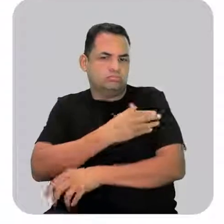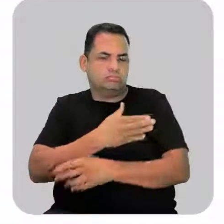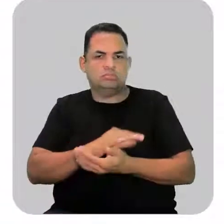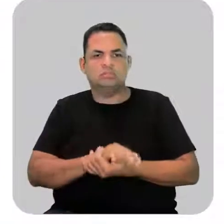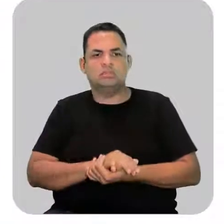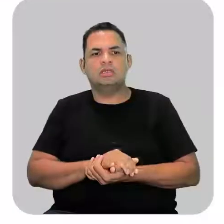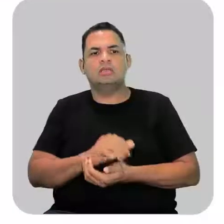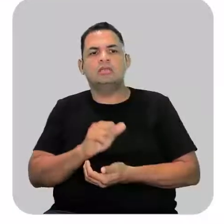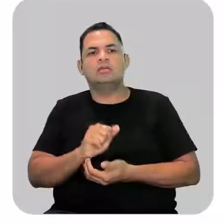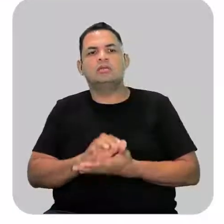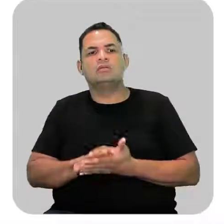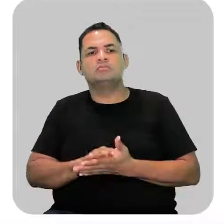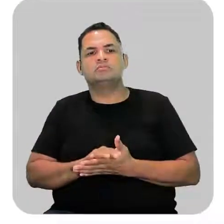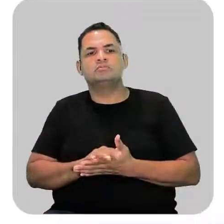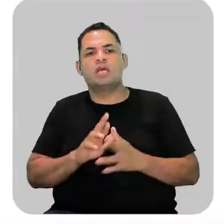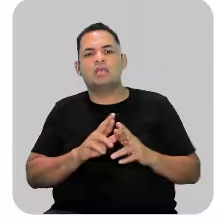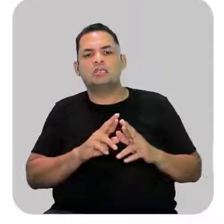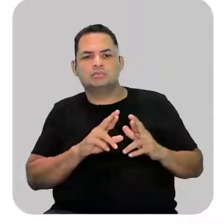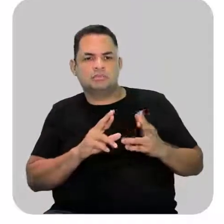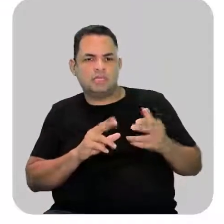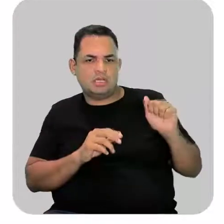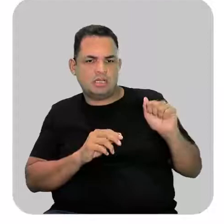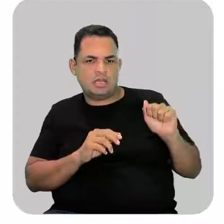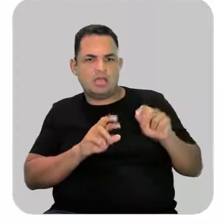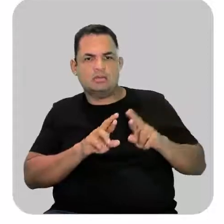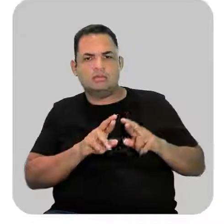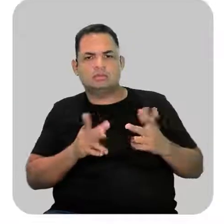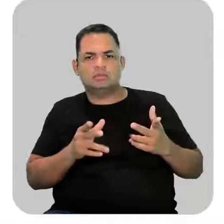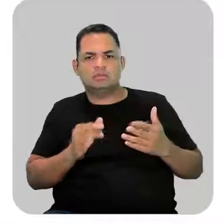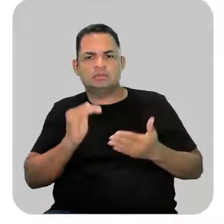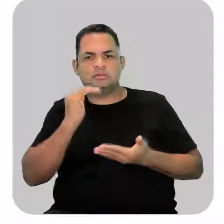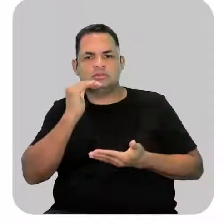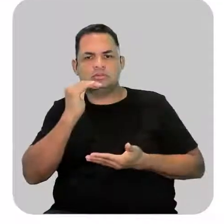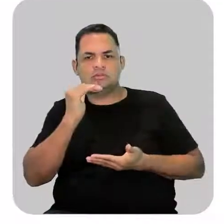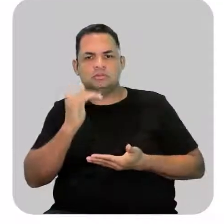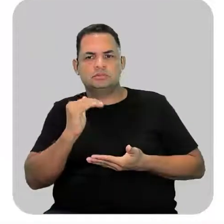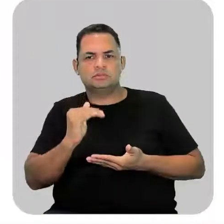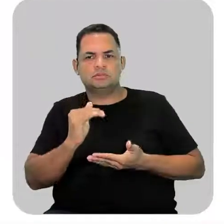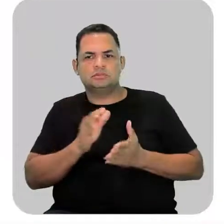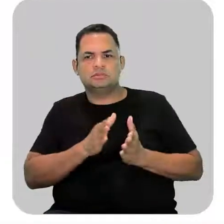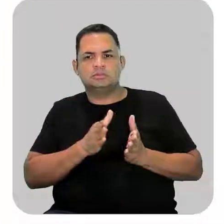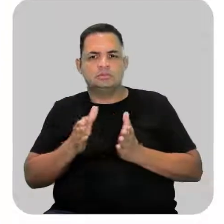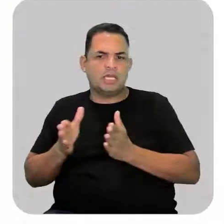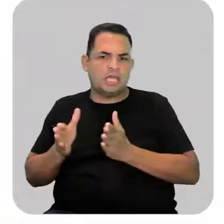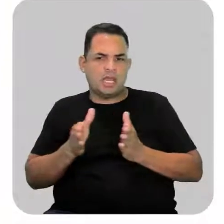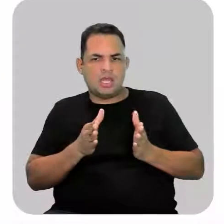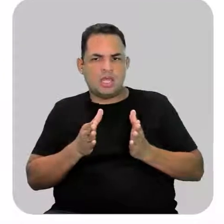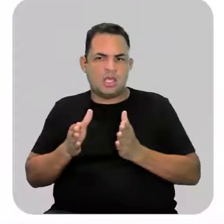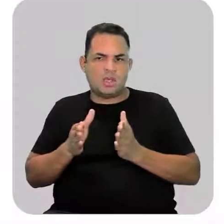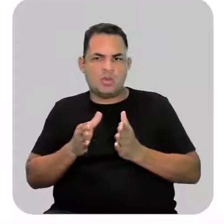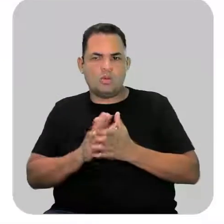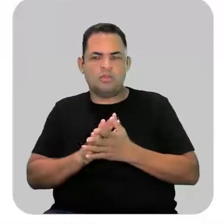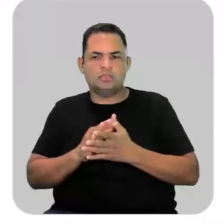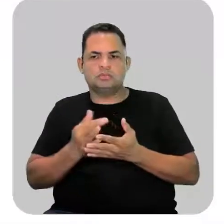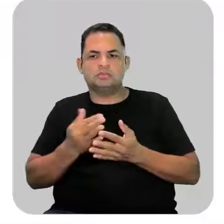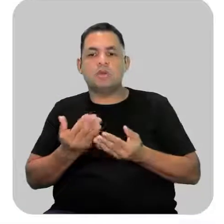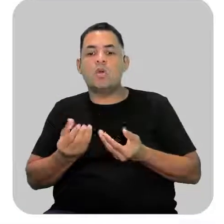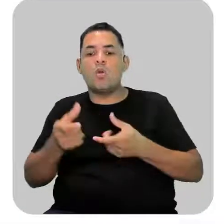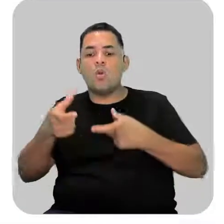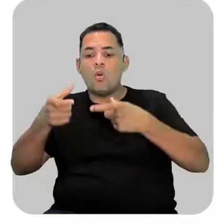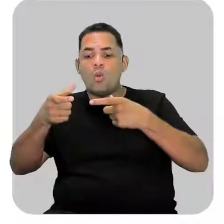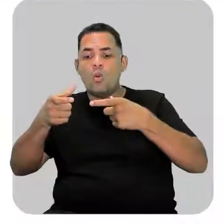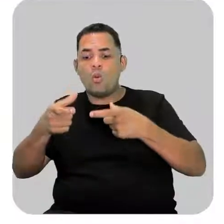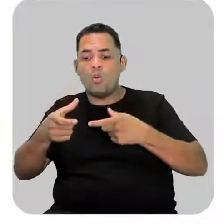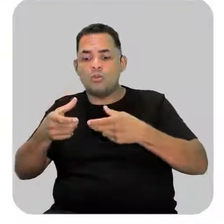assim: pela diferença nas escalas de tempo de formação das fontes,